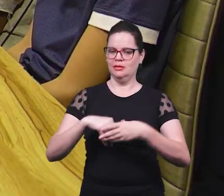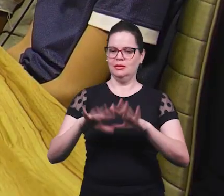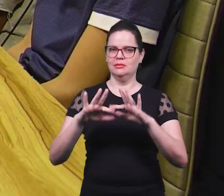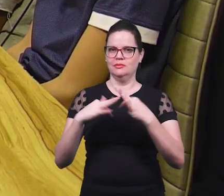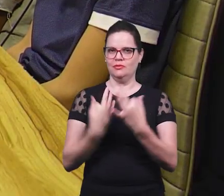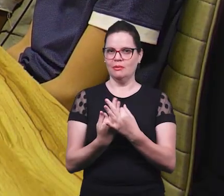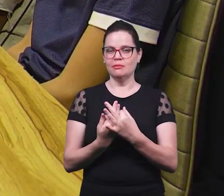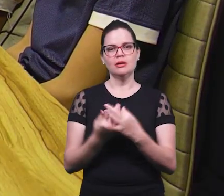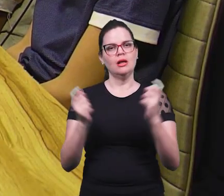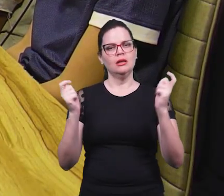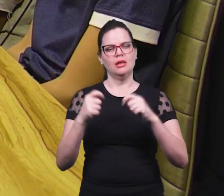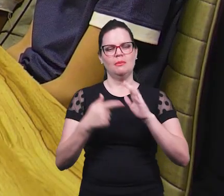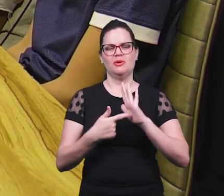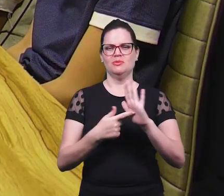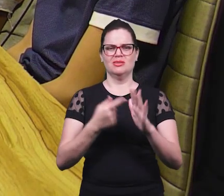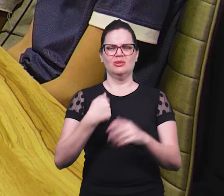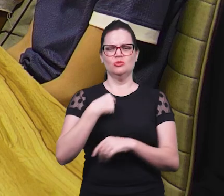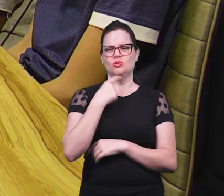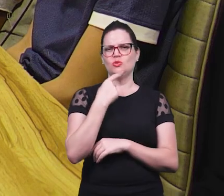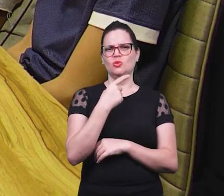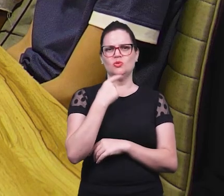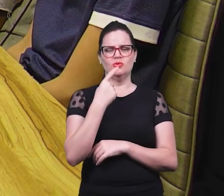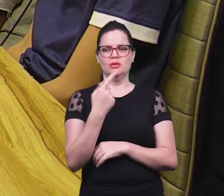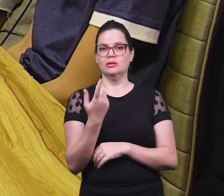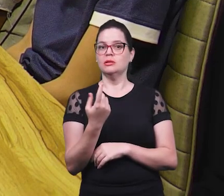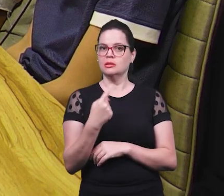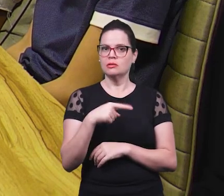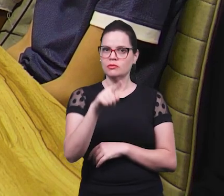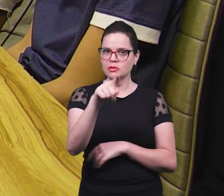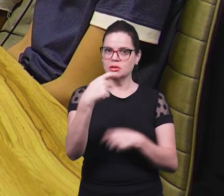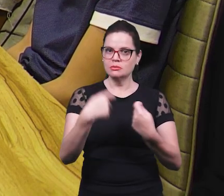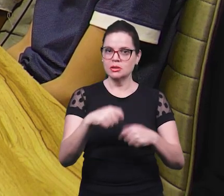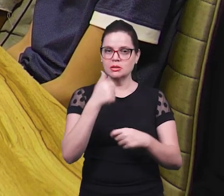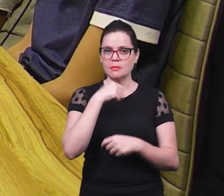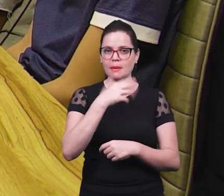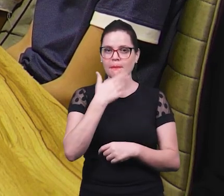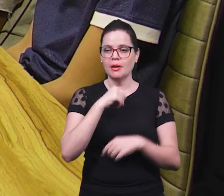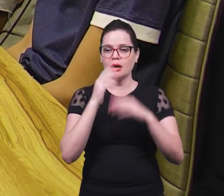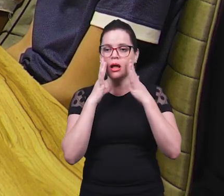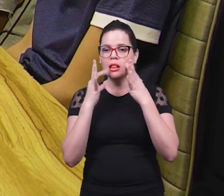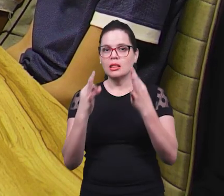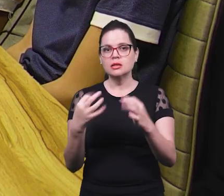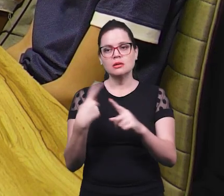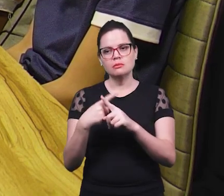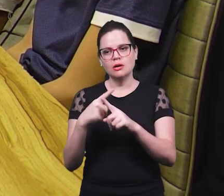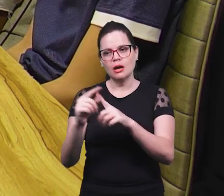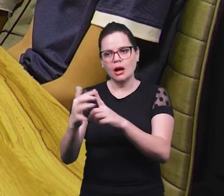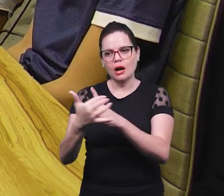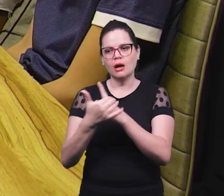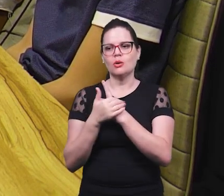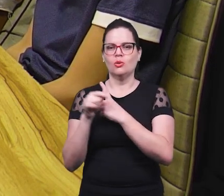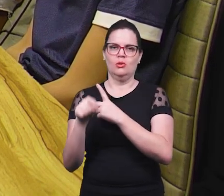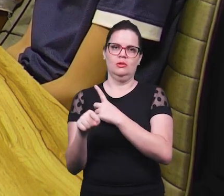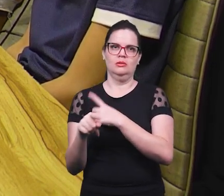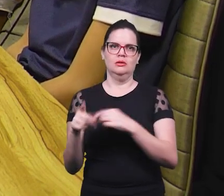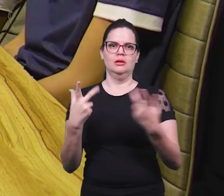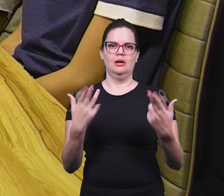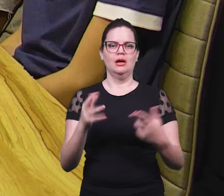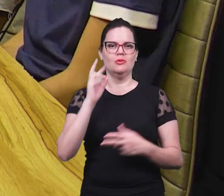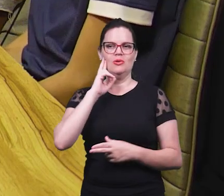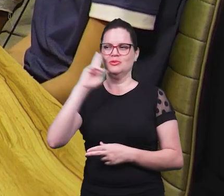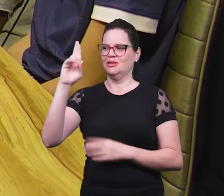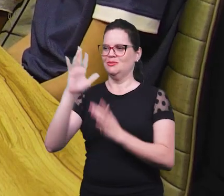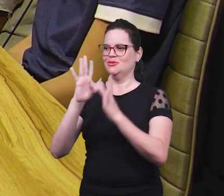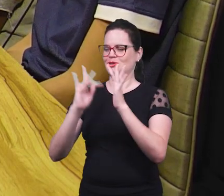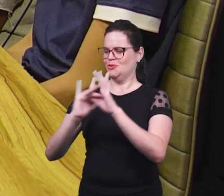demonstrar fraquezas, inseguranças, porque nós temos os nossos pais que nos acolham, assim, o Senhor também nas nossas vidas,